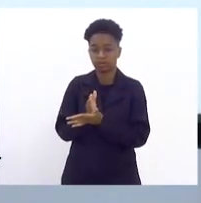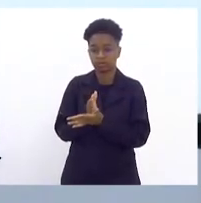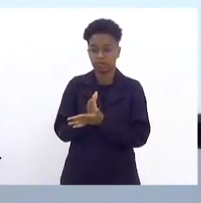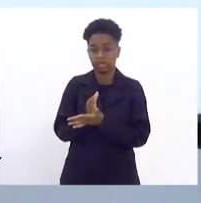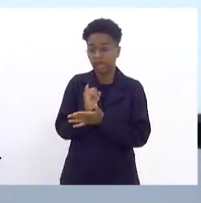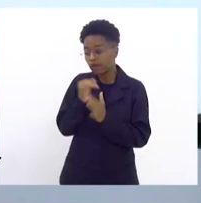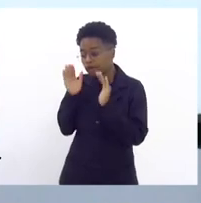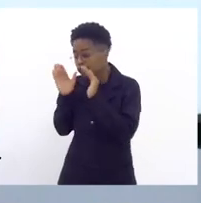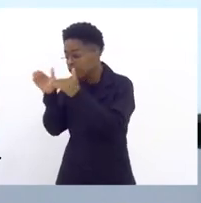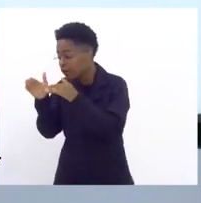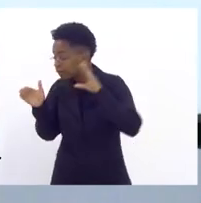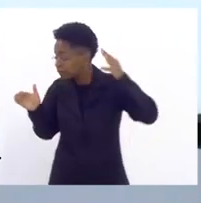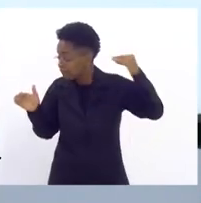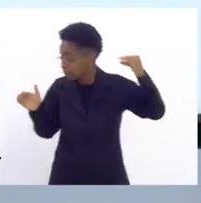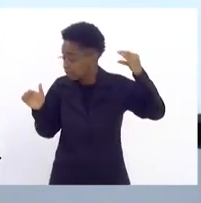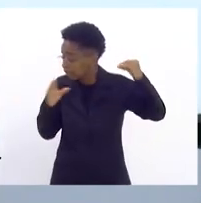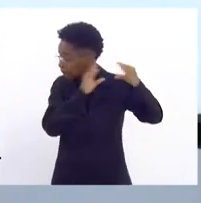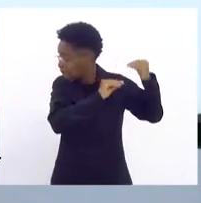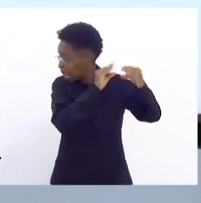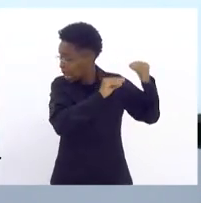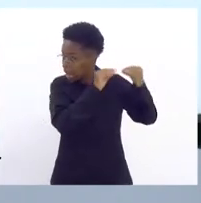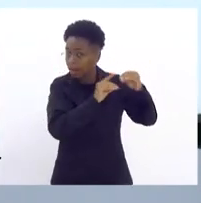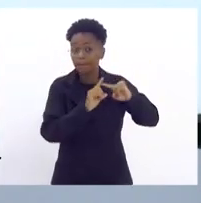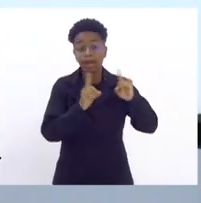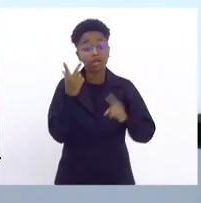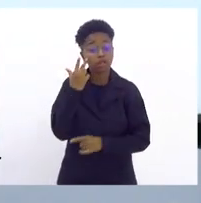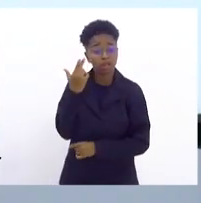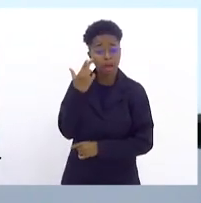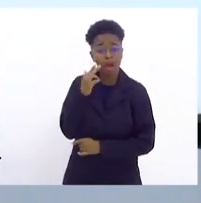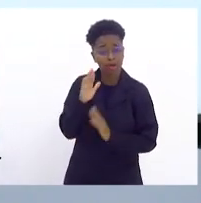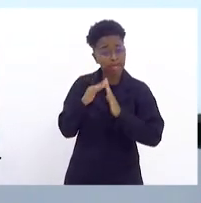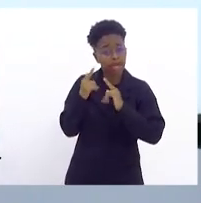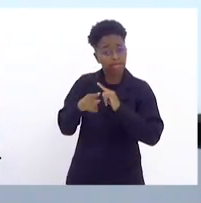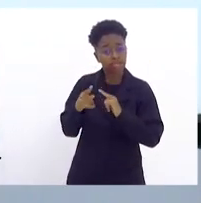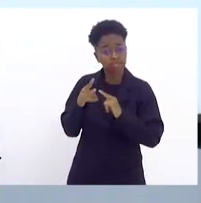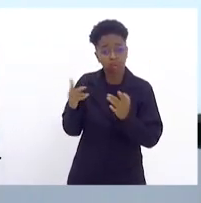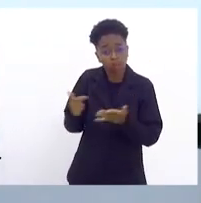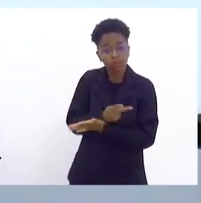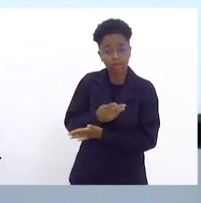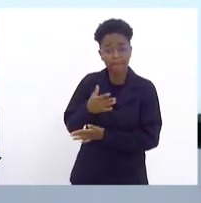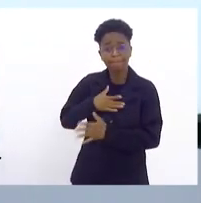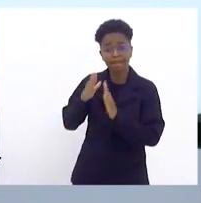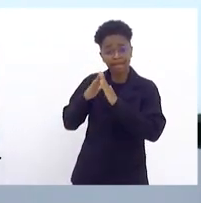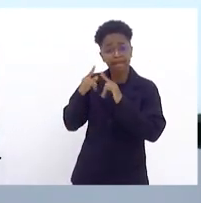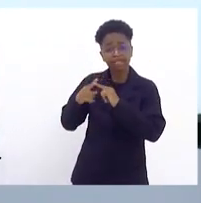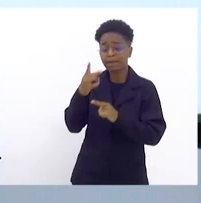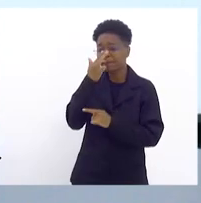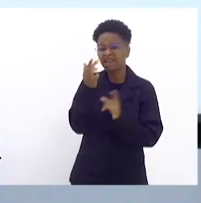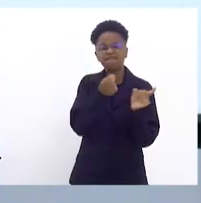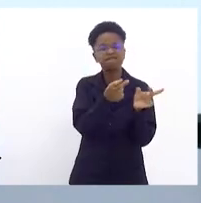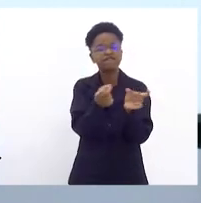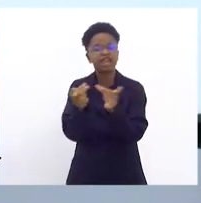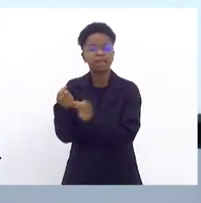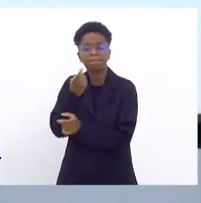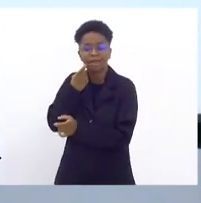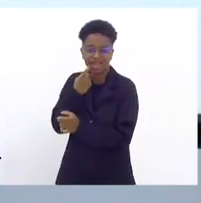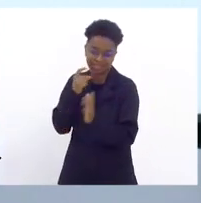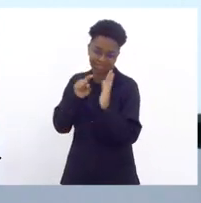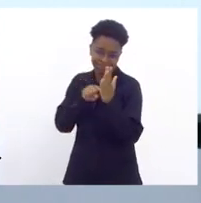tem que focar uma coisa e ter a voz em volta mas é normal na igreja o tempo todo assim a minha igreja mesmo parece um mercado de peixe